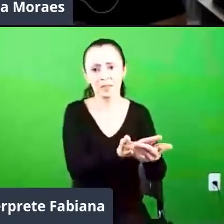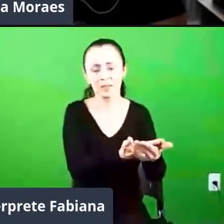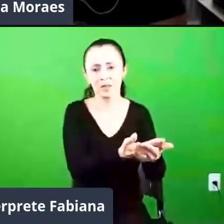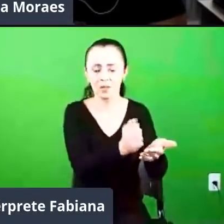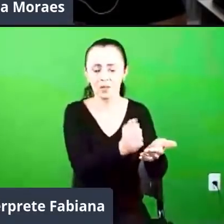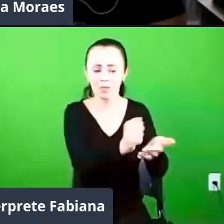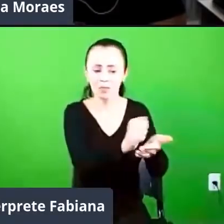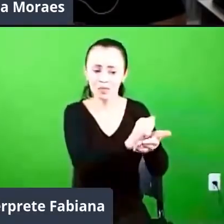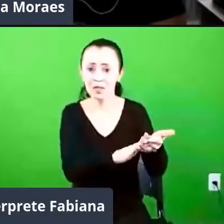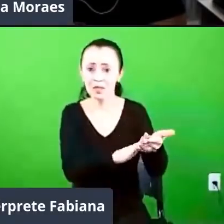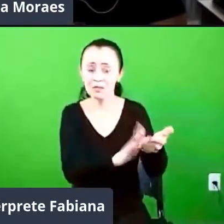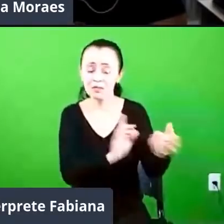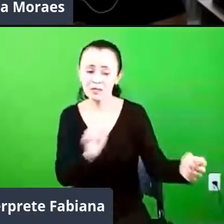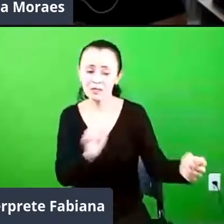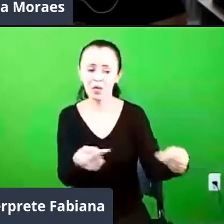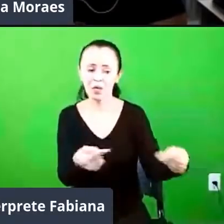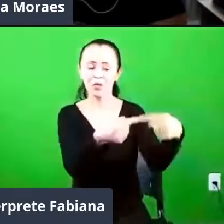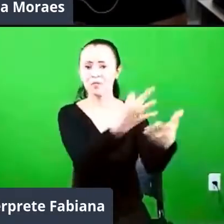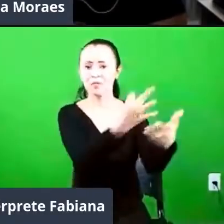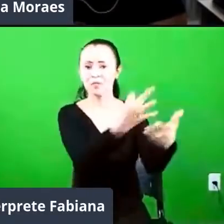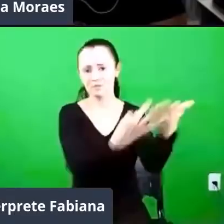Isso em todas as matérias.